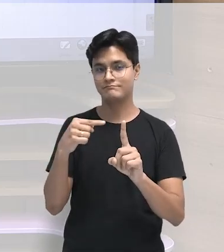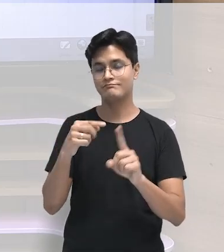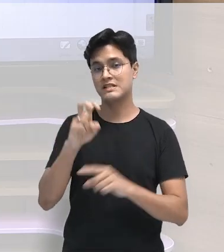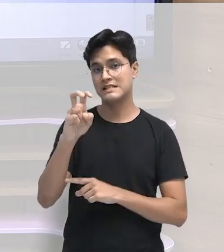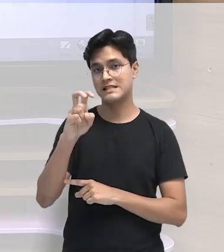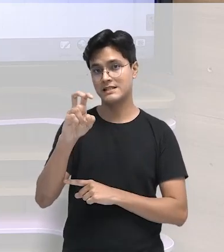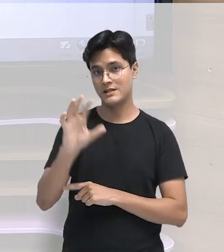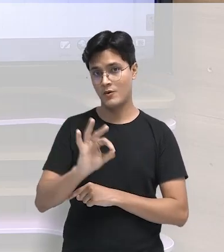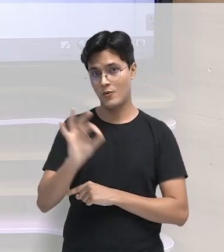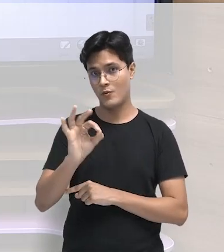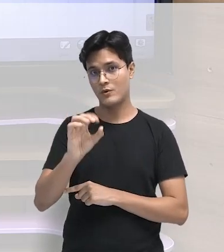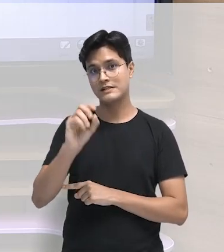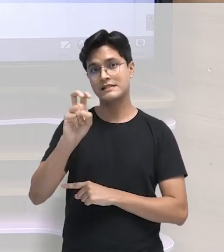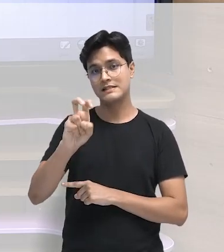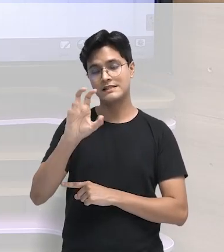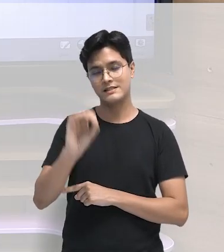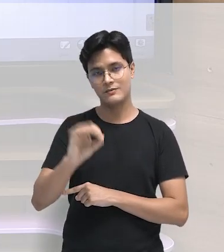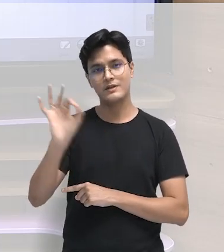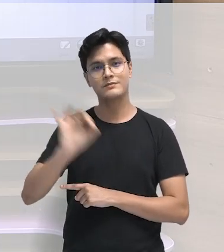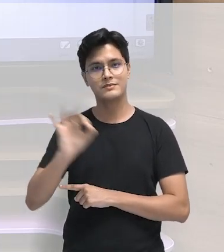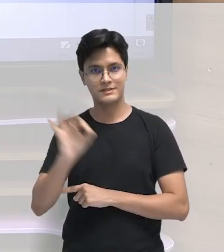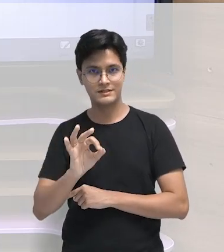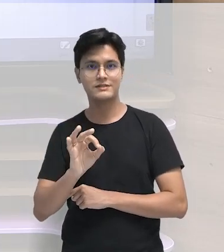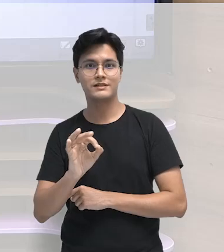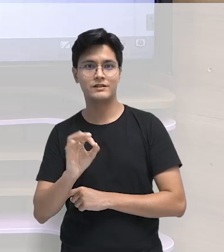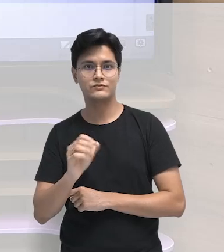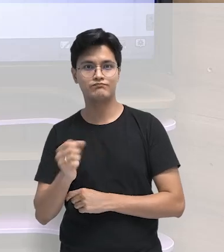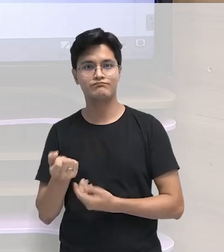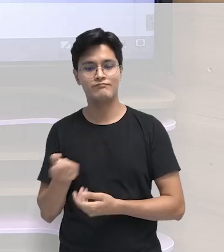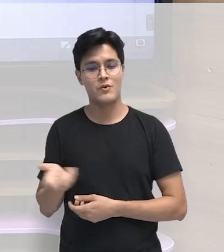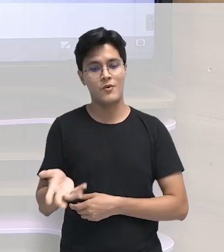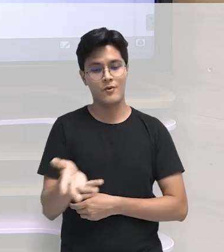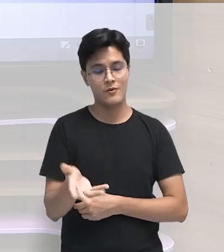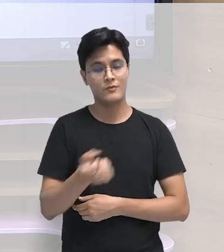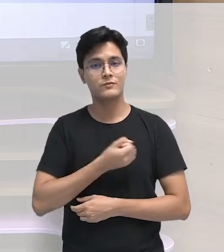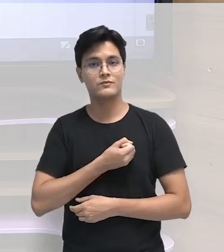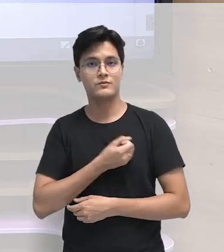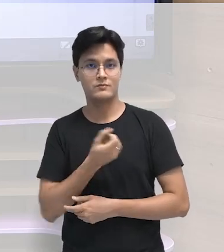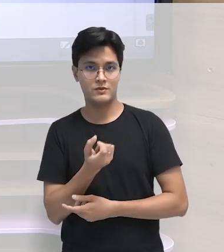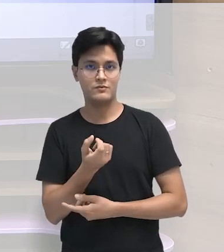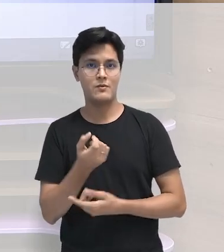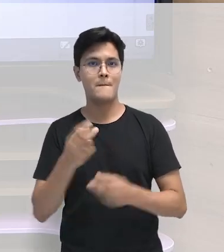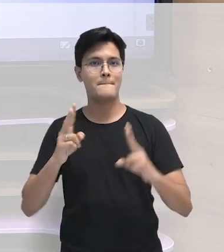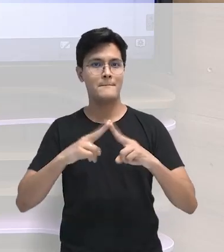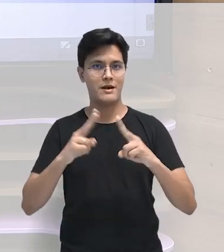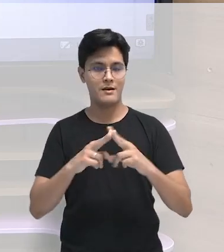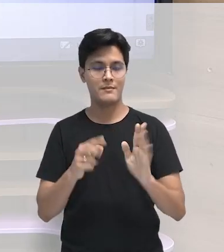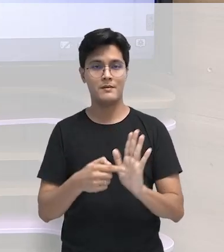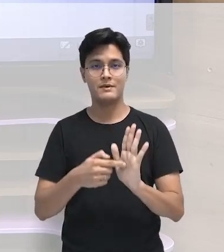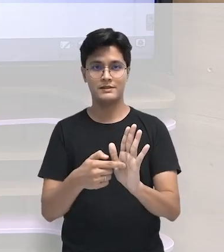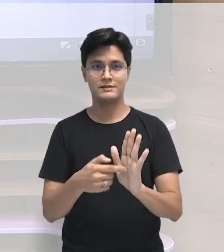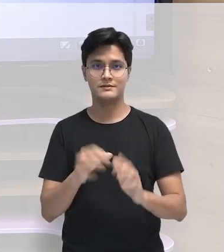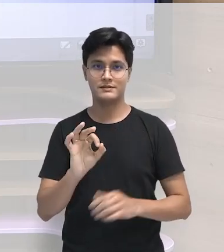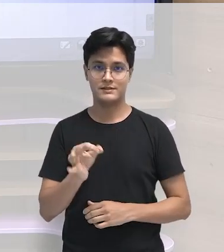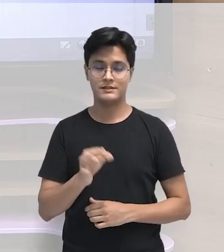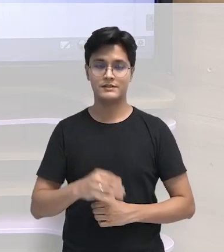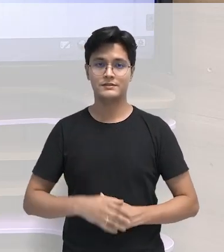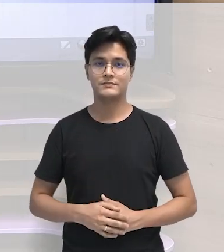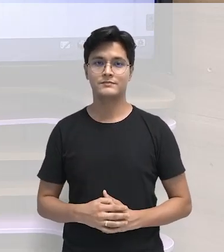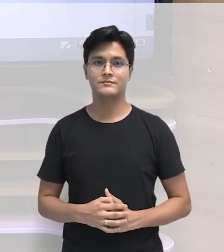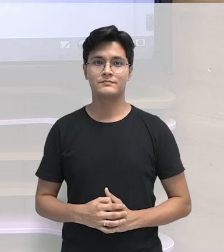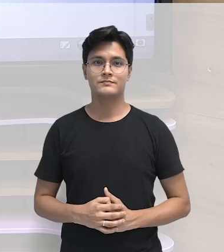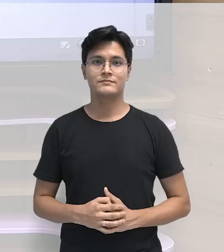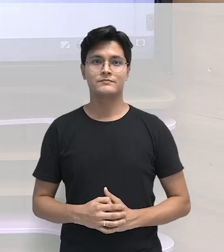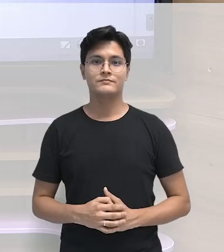par. E isso está bem claro, porque se eu tenho 6 números, de 1 até 6, metade é par e metade é ímpar, tá